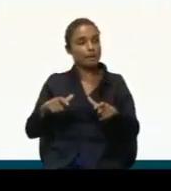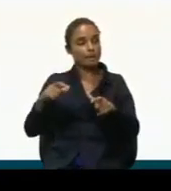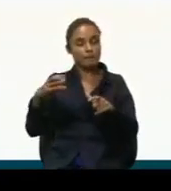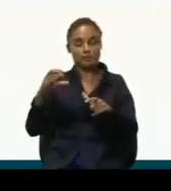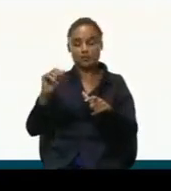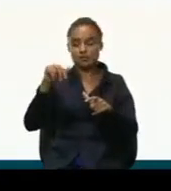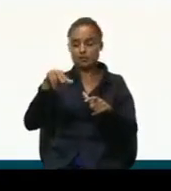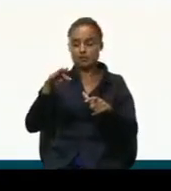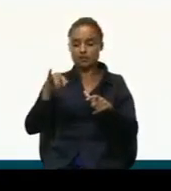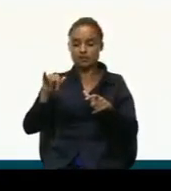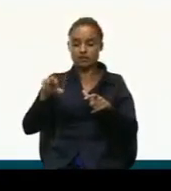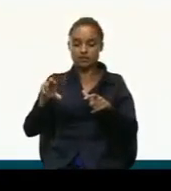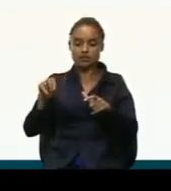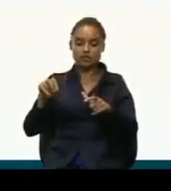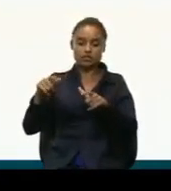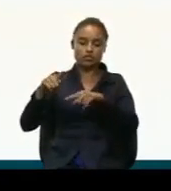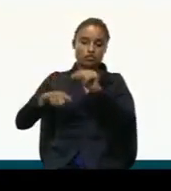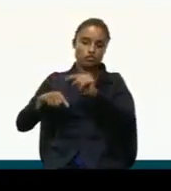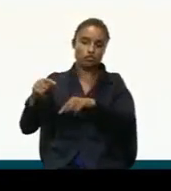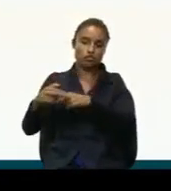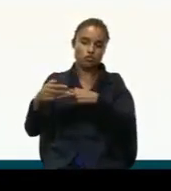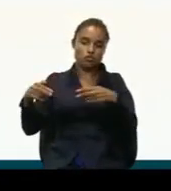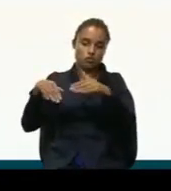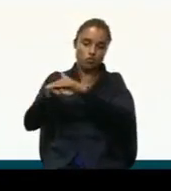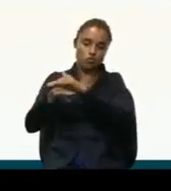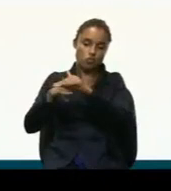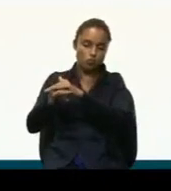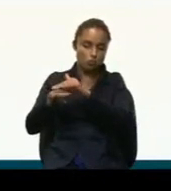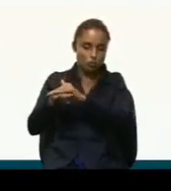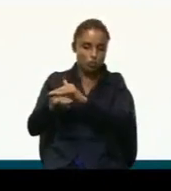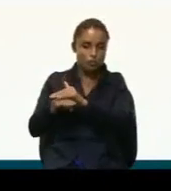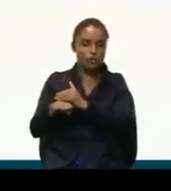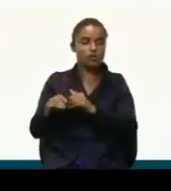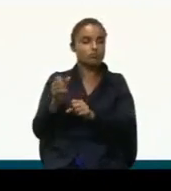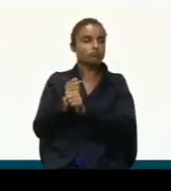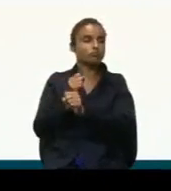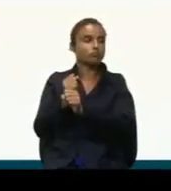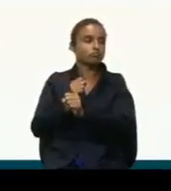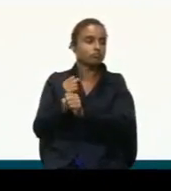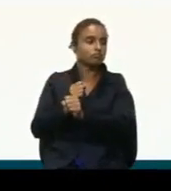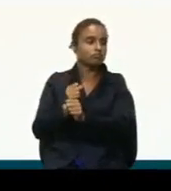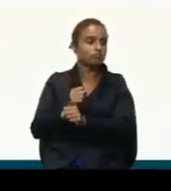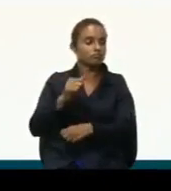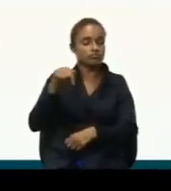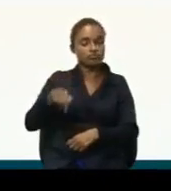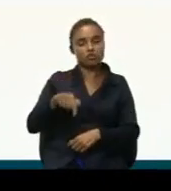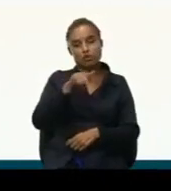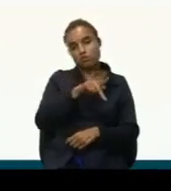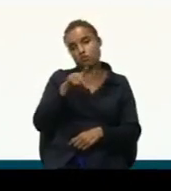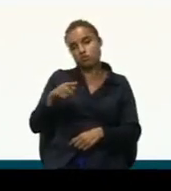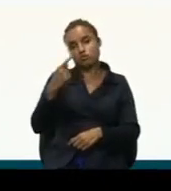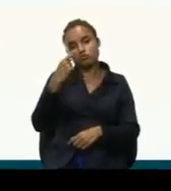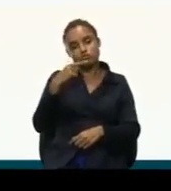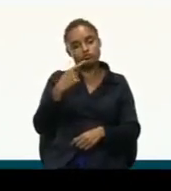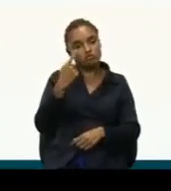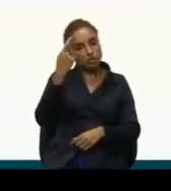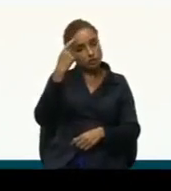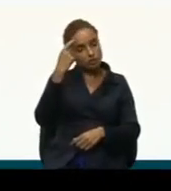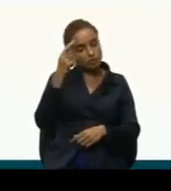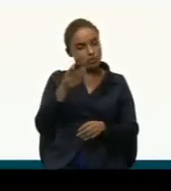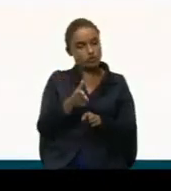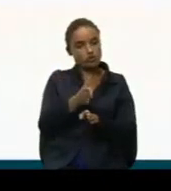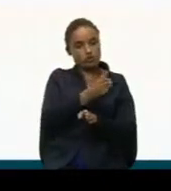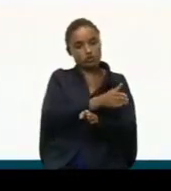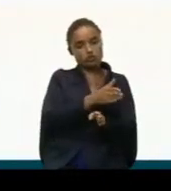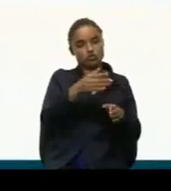dispor principalmente de... Então, aqui, o professor o professor isolou